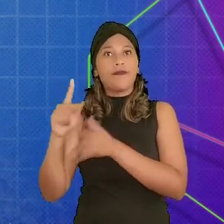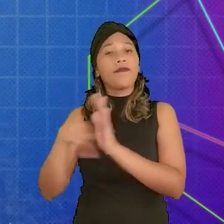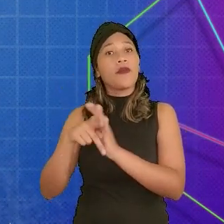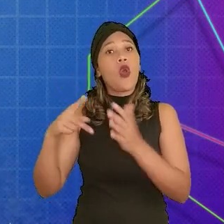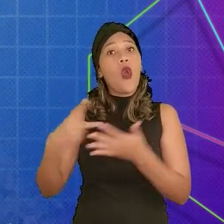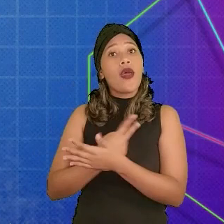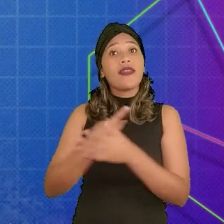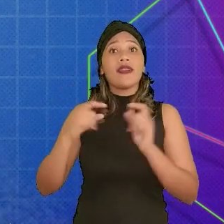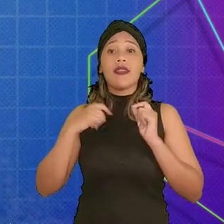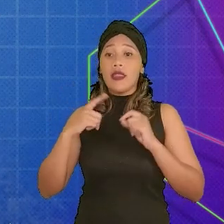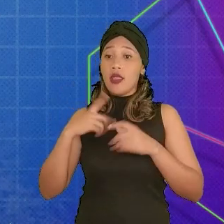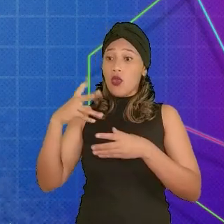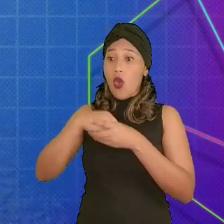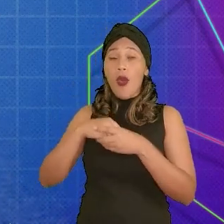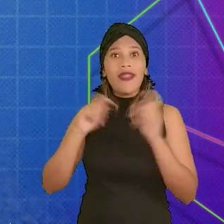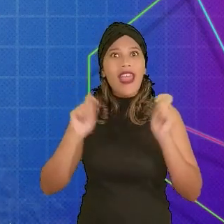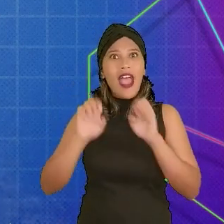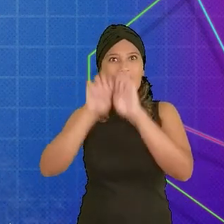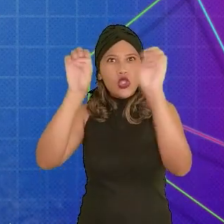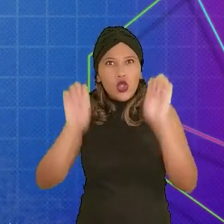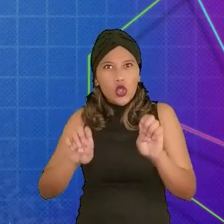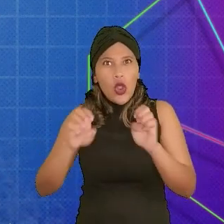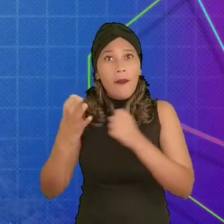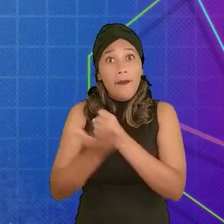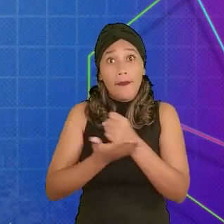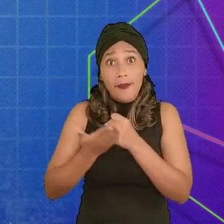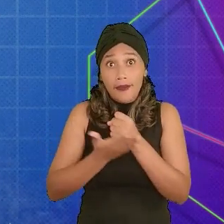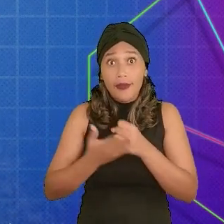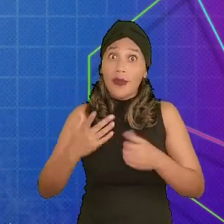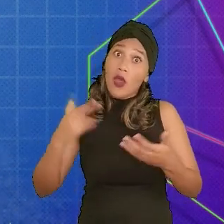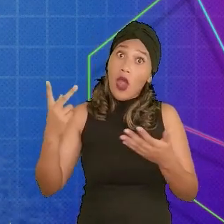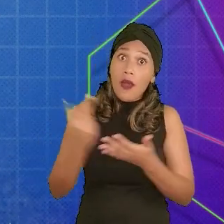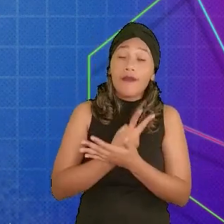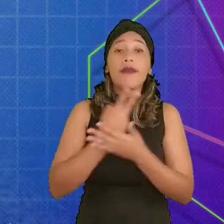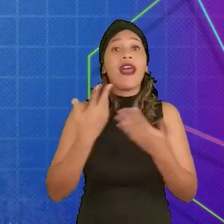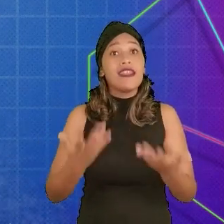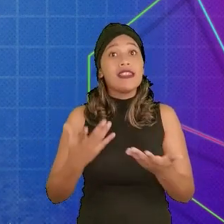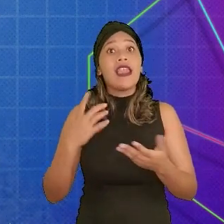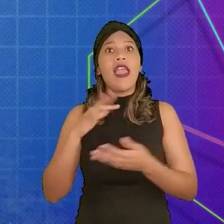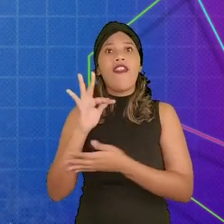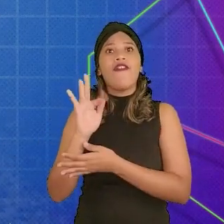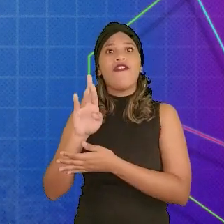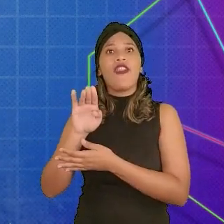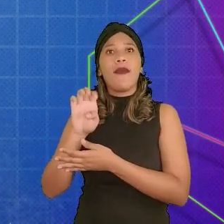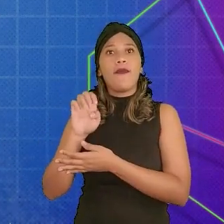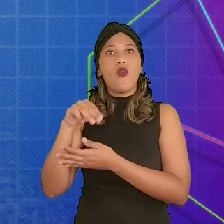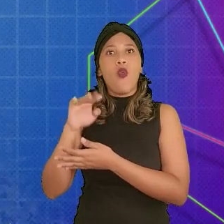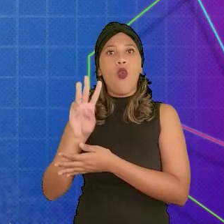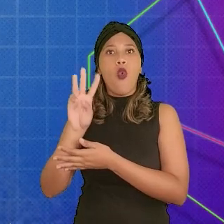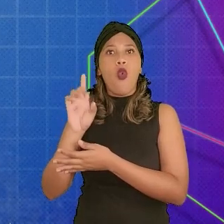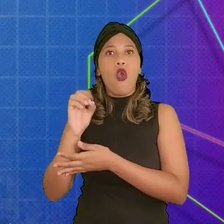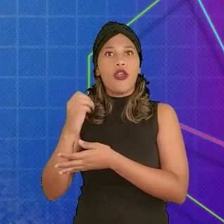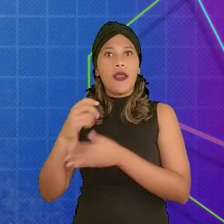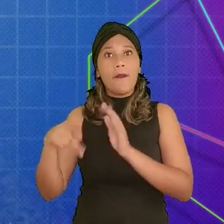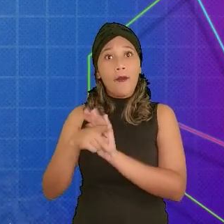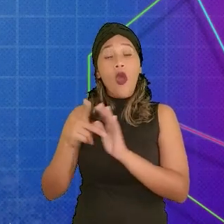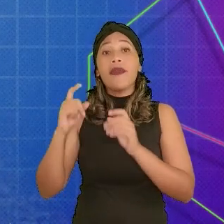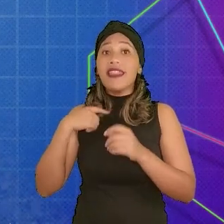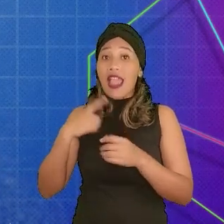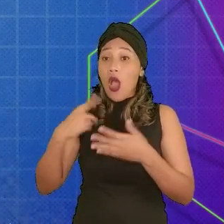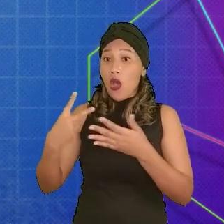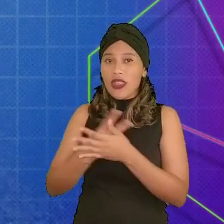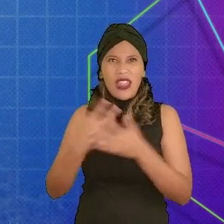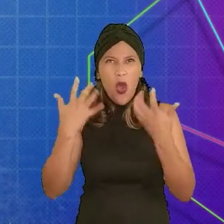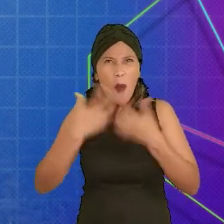acontecer. É um esqueleto em que se pode construir o jogo. Assim, motores de jogos são frameworks que atuam sobre o domínio de jogos